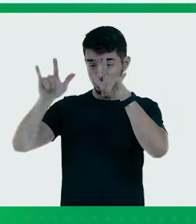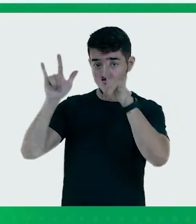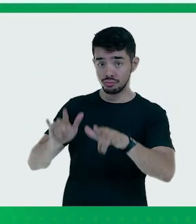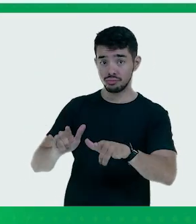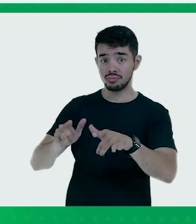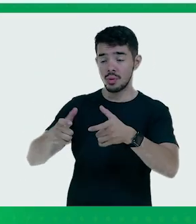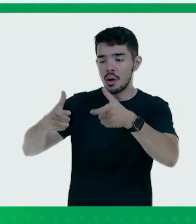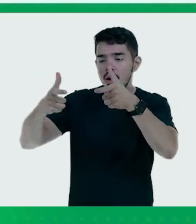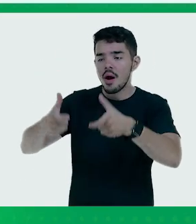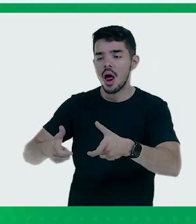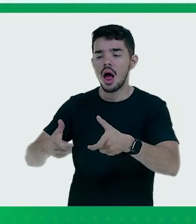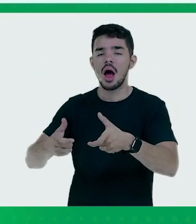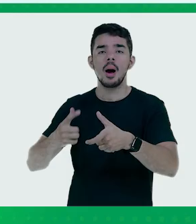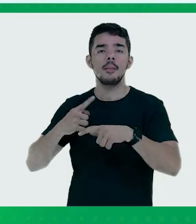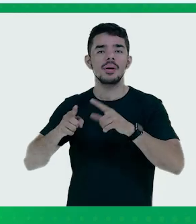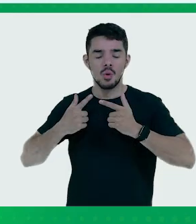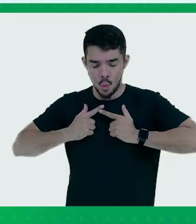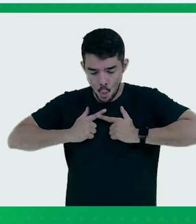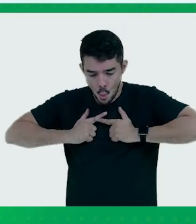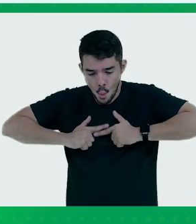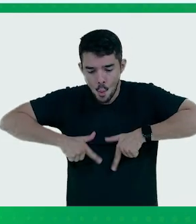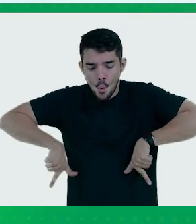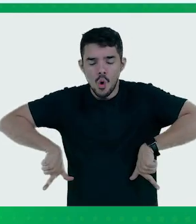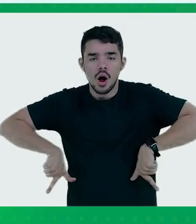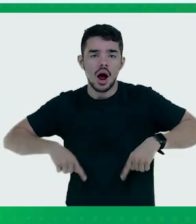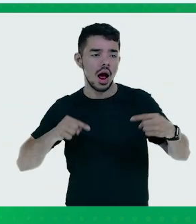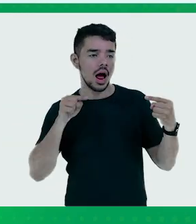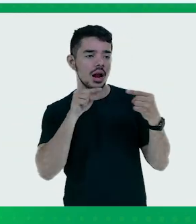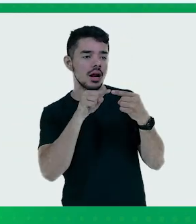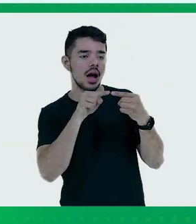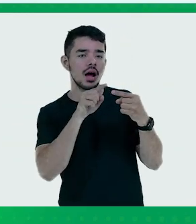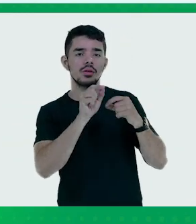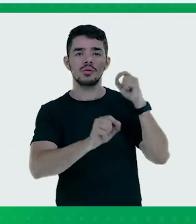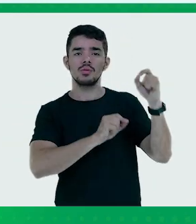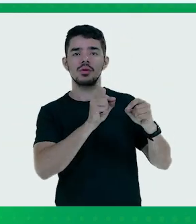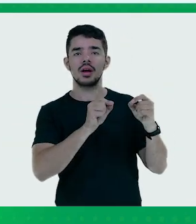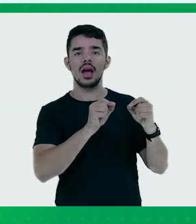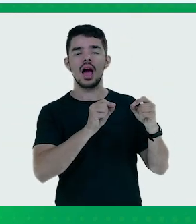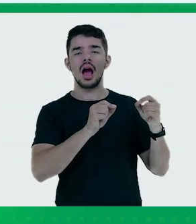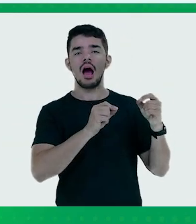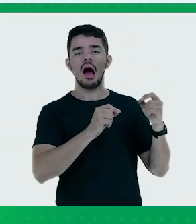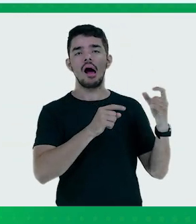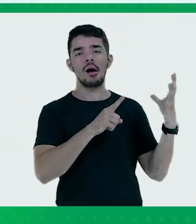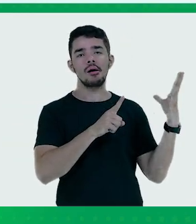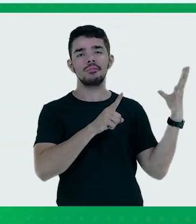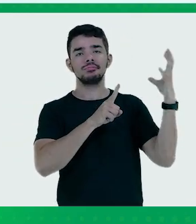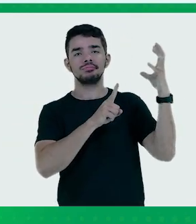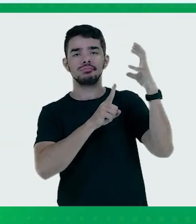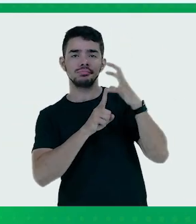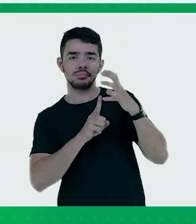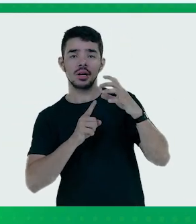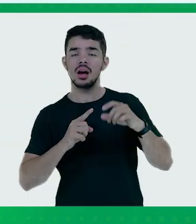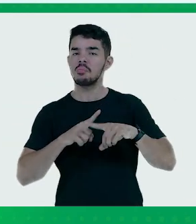nacionalismo vazio, muitas vezes aliado até à máquina pública, é um nacionalismo que não agrega ao